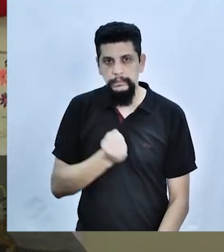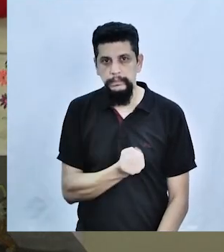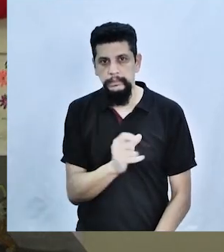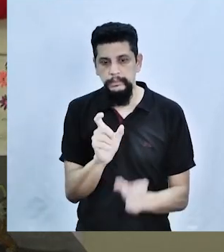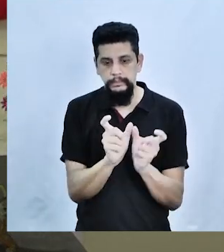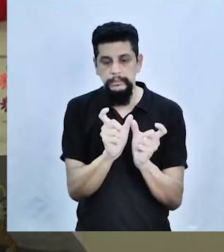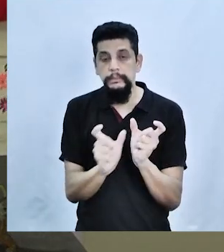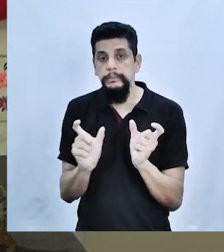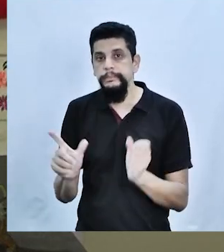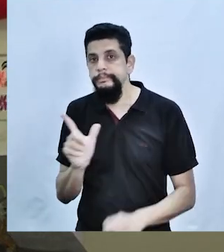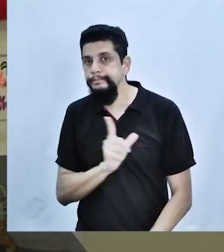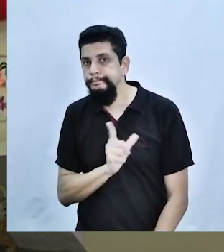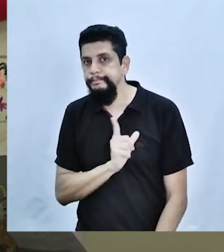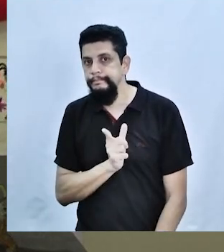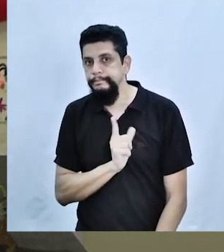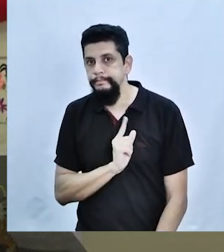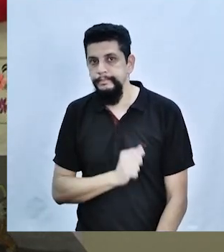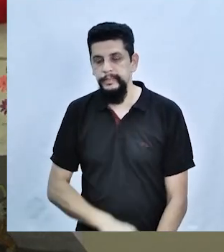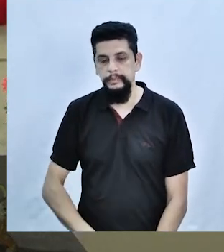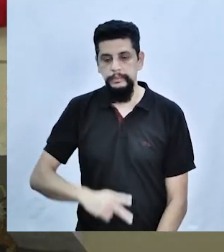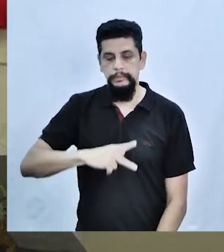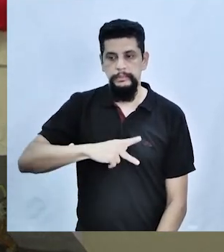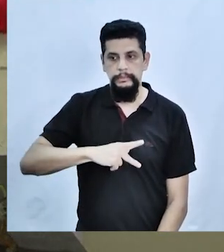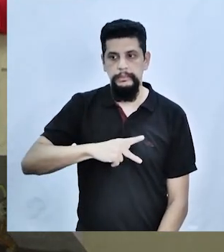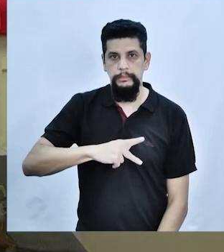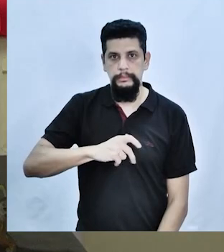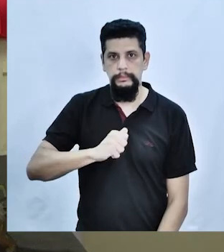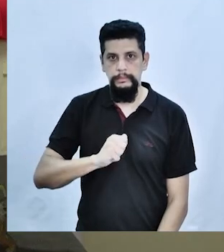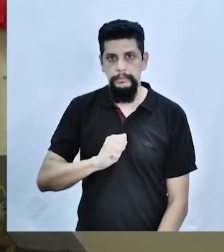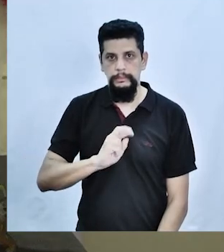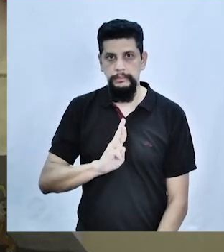quantas sílabas tem aqui? Que a gente fala